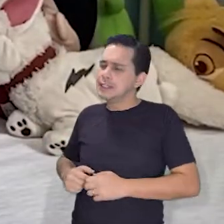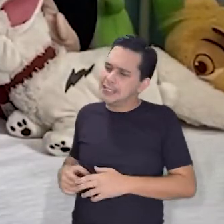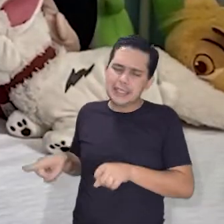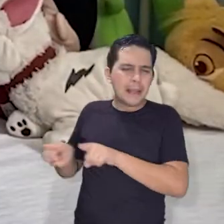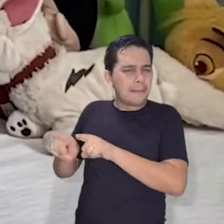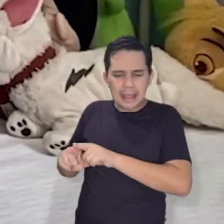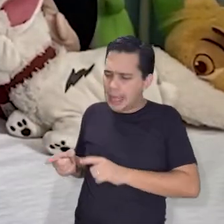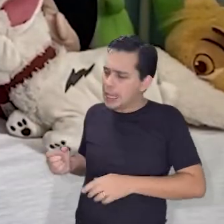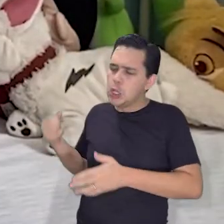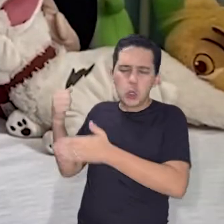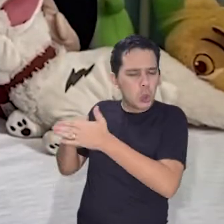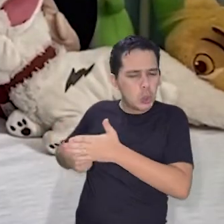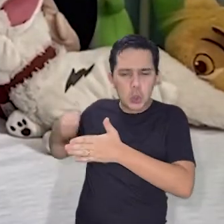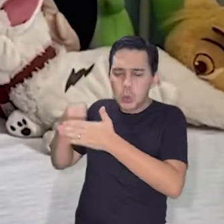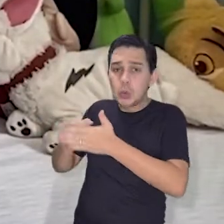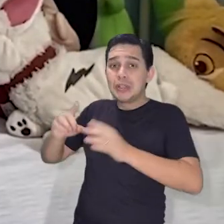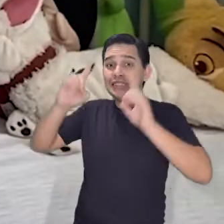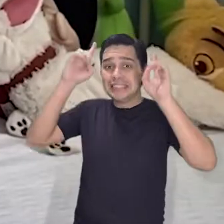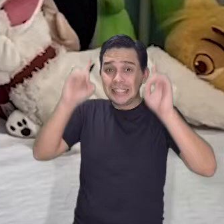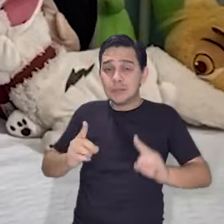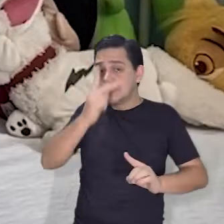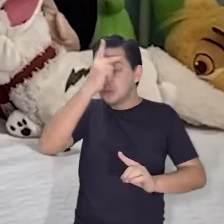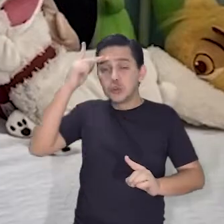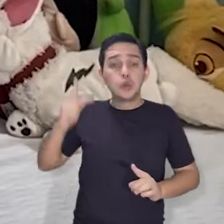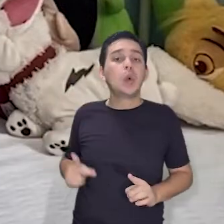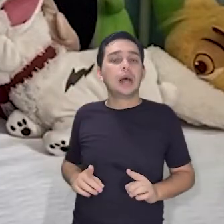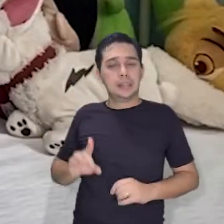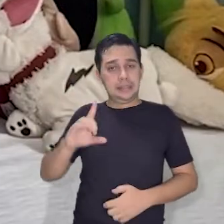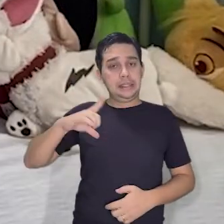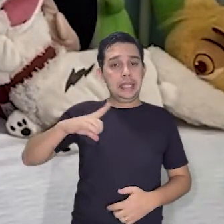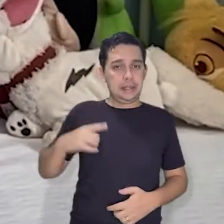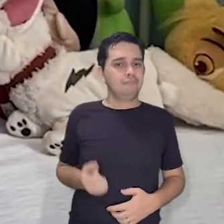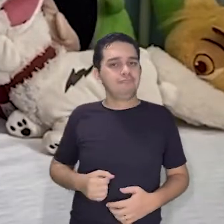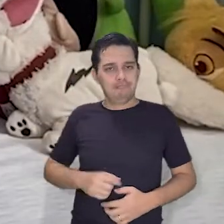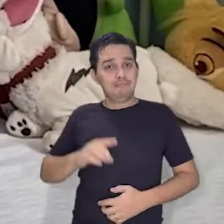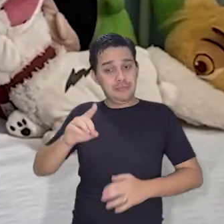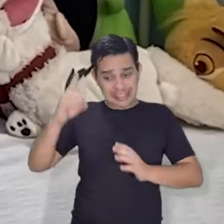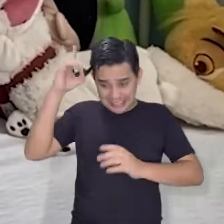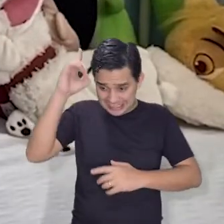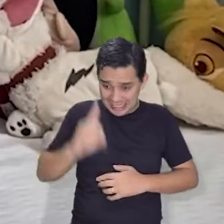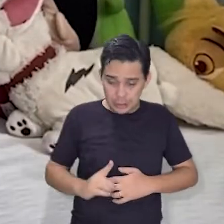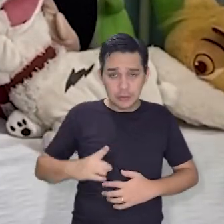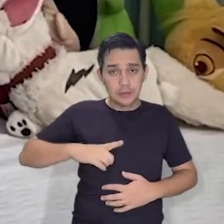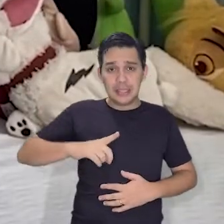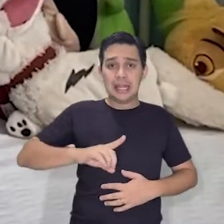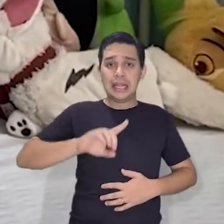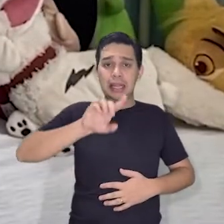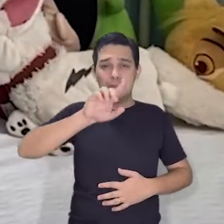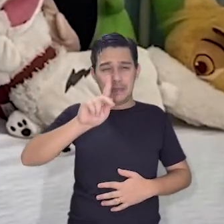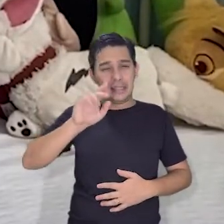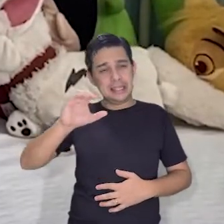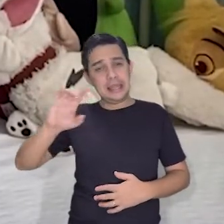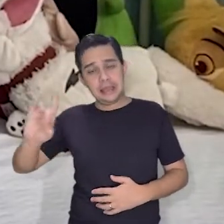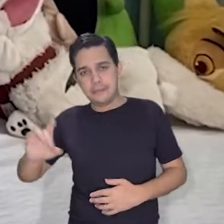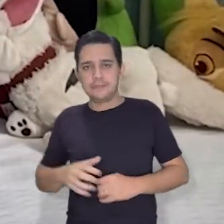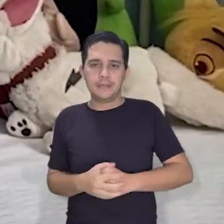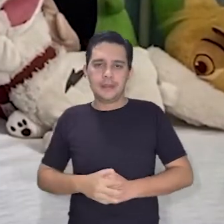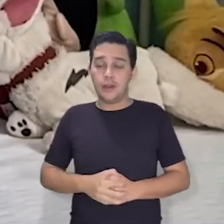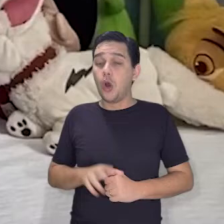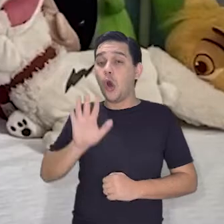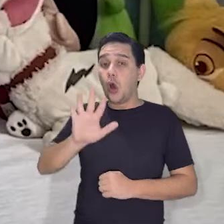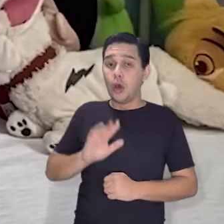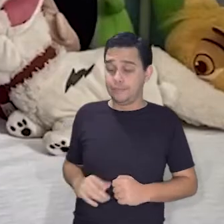pelo direito das pessoas com deficiência. Nós estamos aqui para falar que a diversidade é uma oportunidade. É